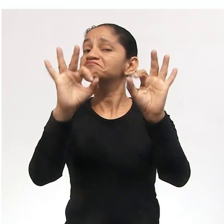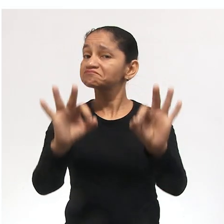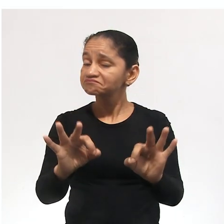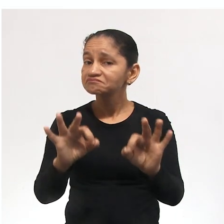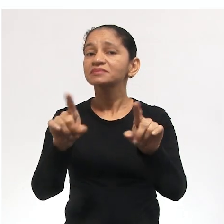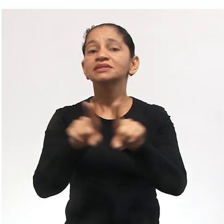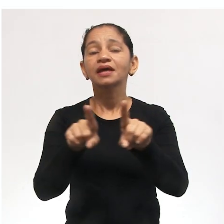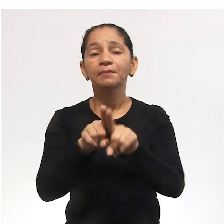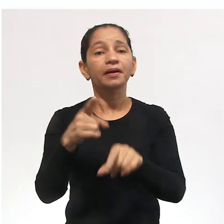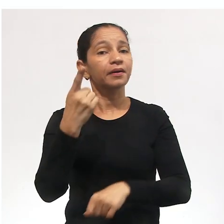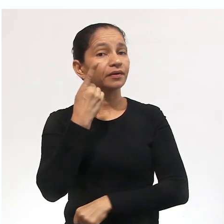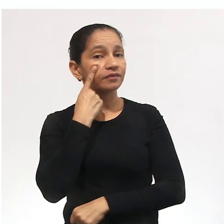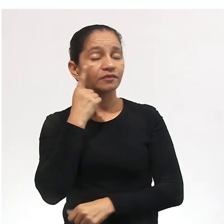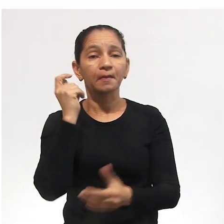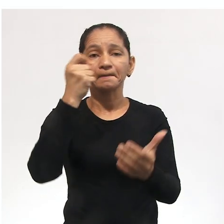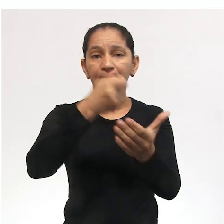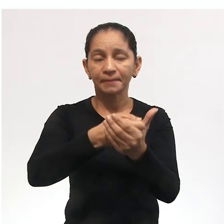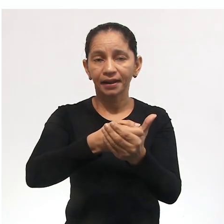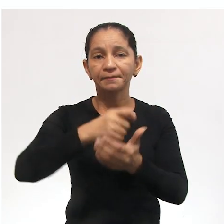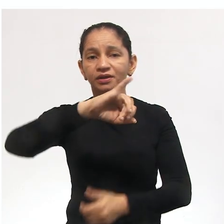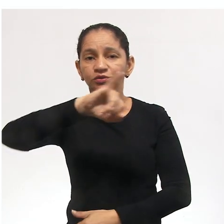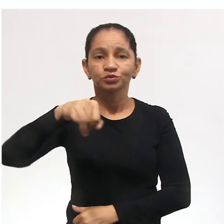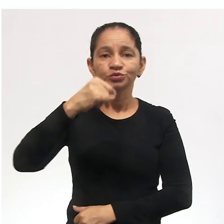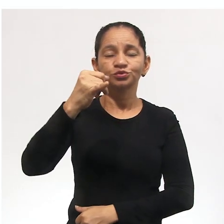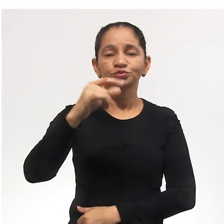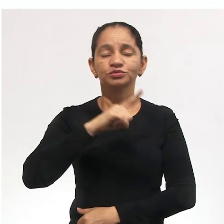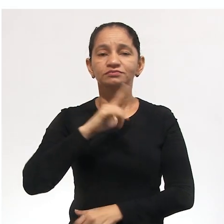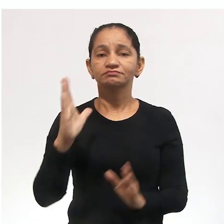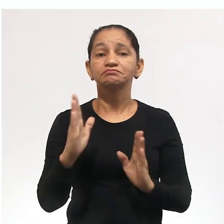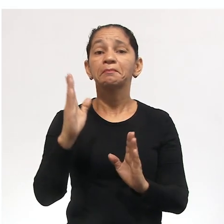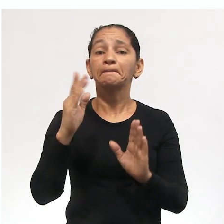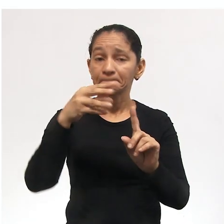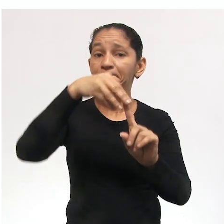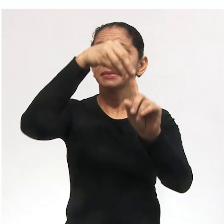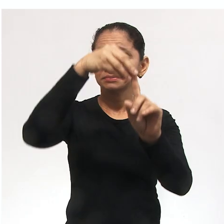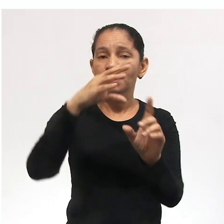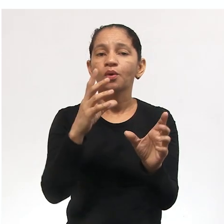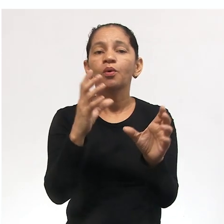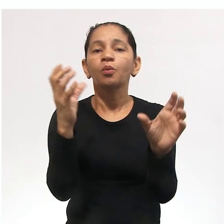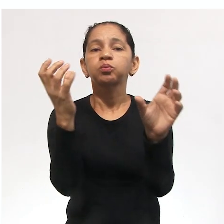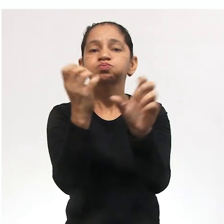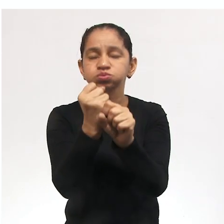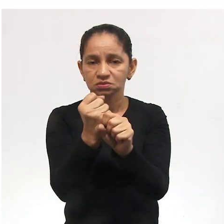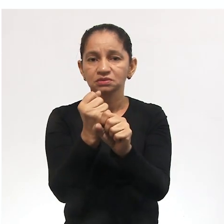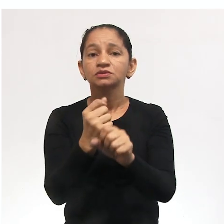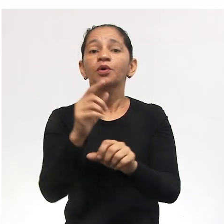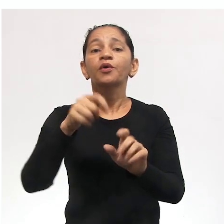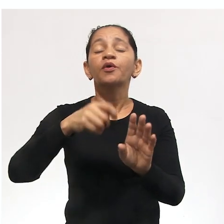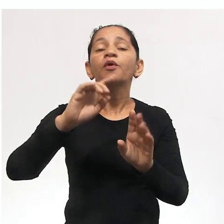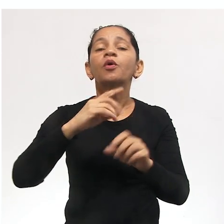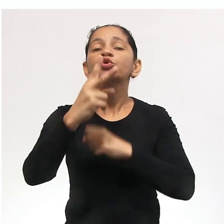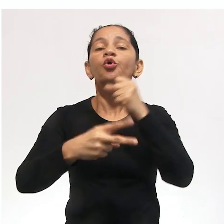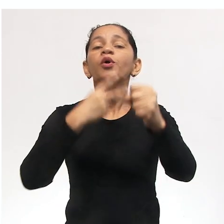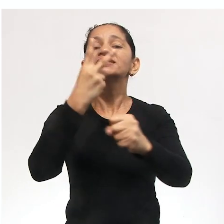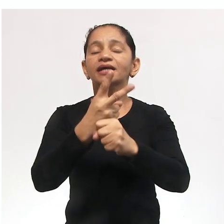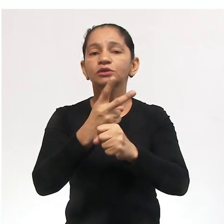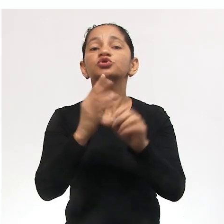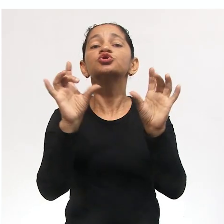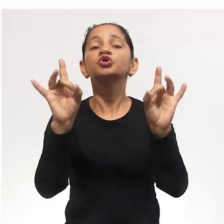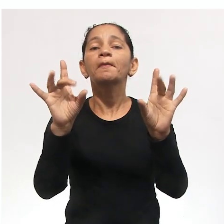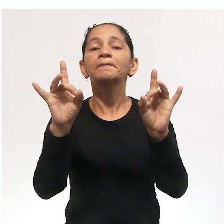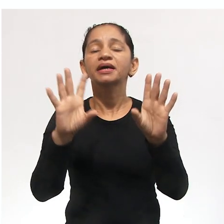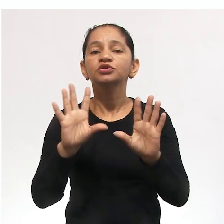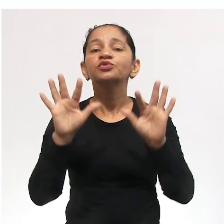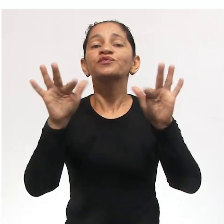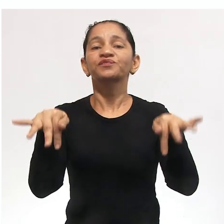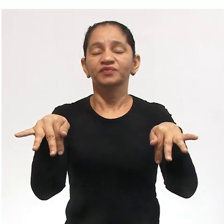do principal, do valor adquirido, ocorrerá integralmente no final dos 2 anos. Ou seja, a gente não vai considerar cálculos matemáticos mais complexos